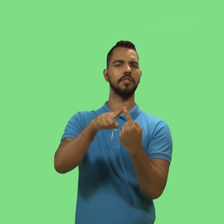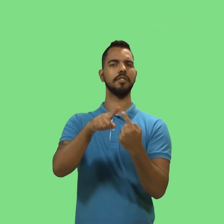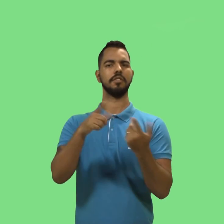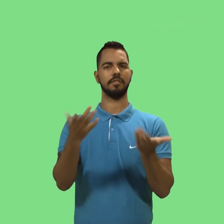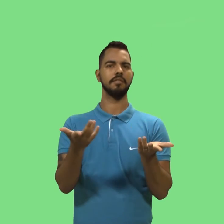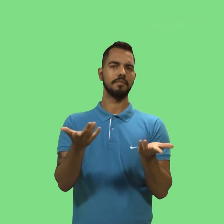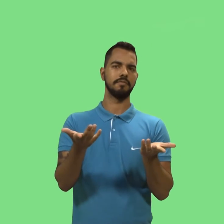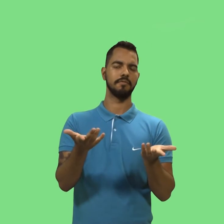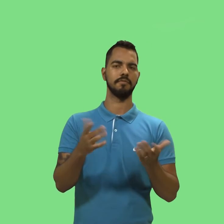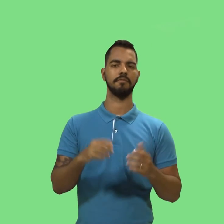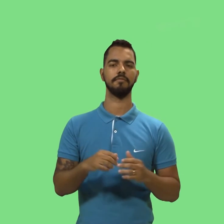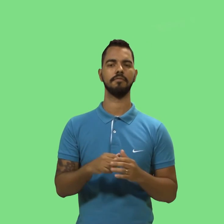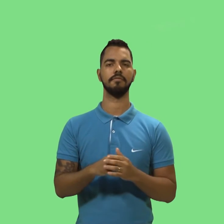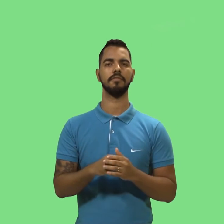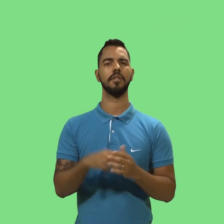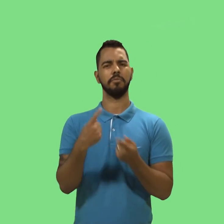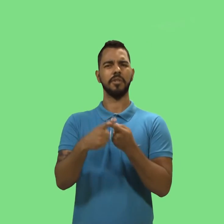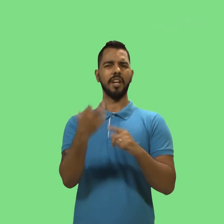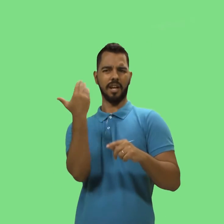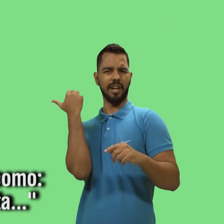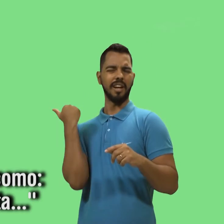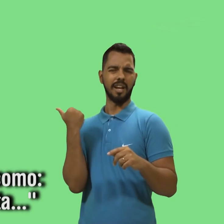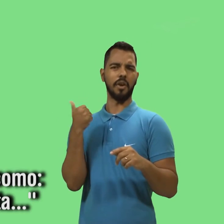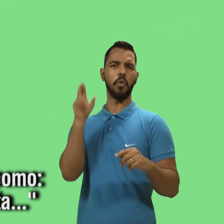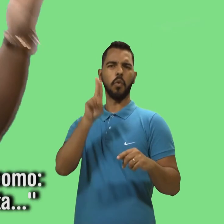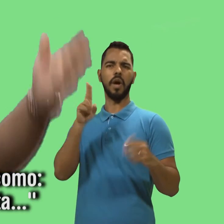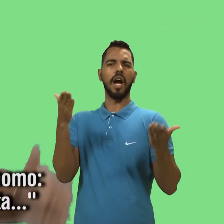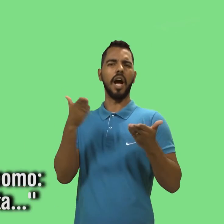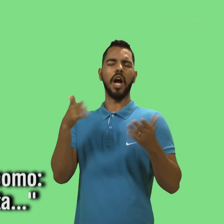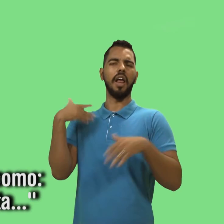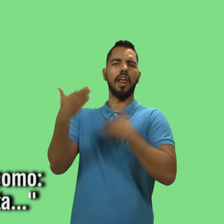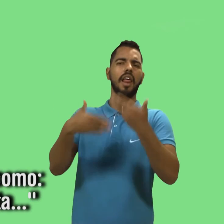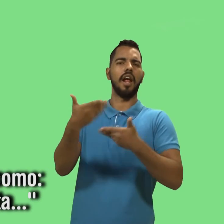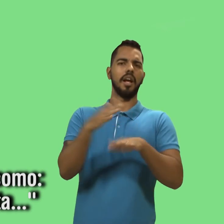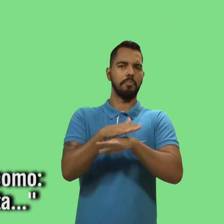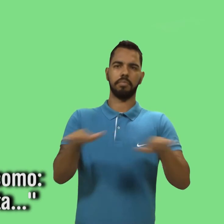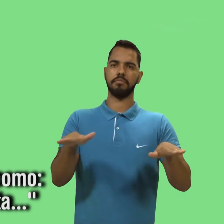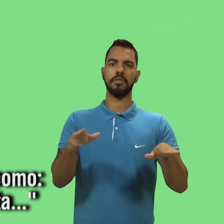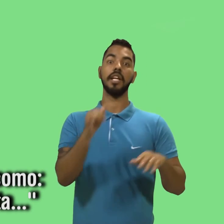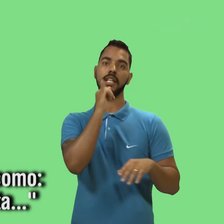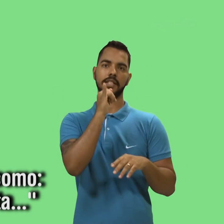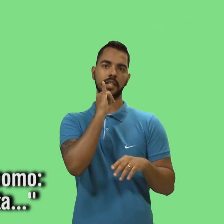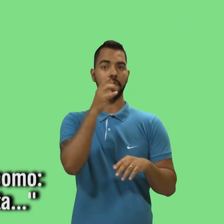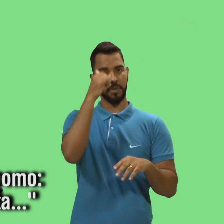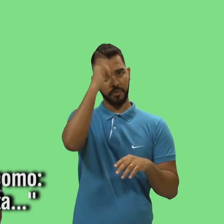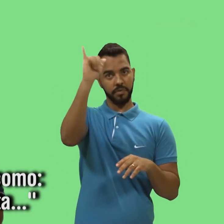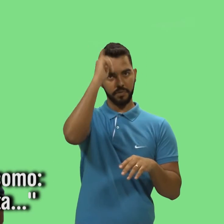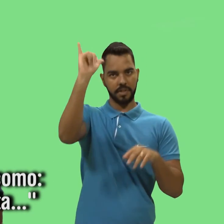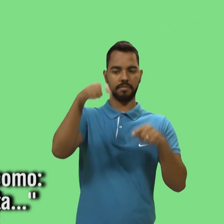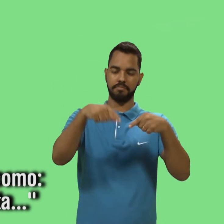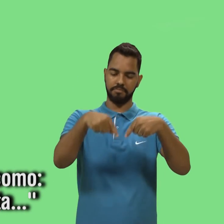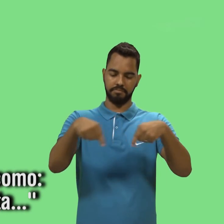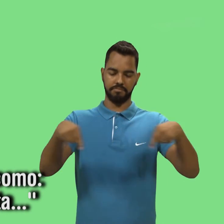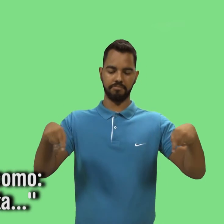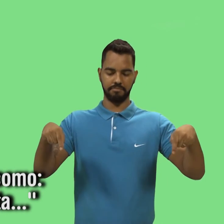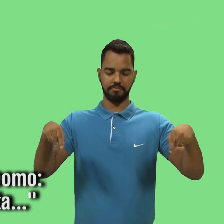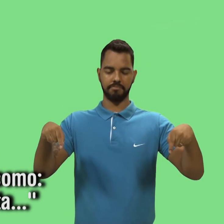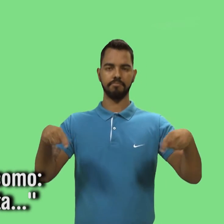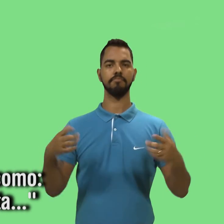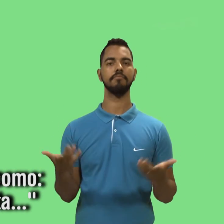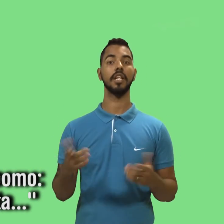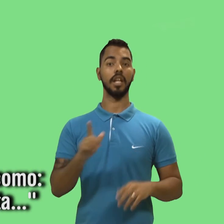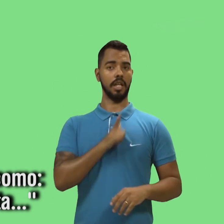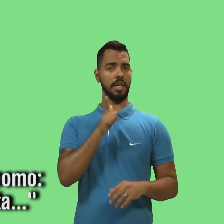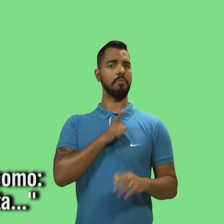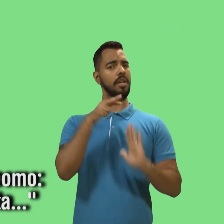com expressões já em desuso, como venho por meio desta. A correção gramatical é importante. É necessário